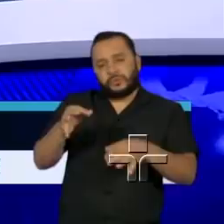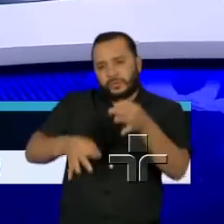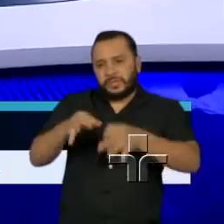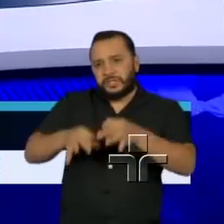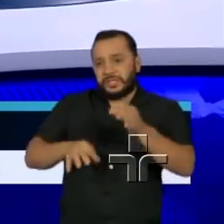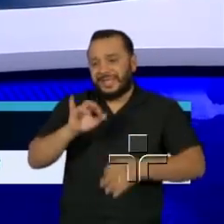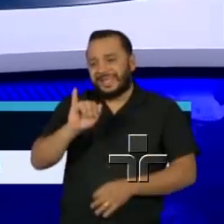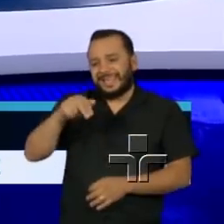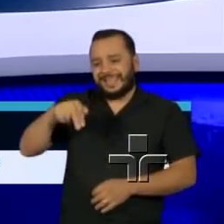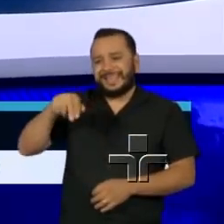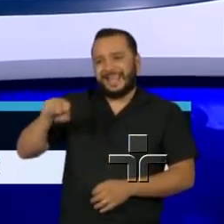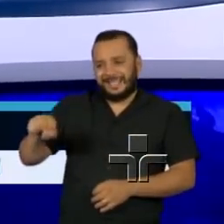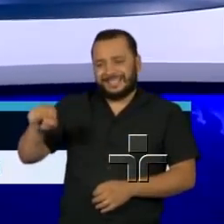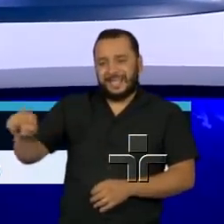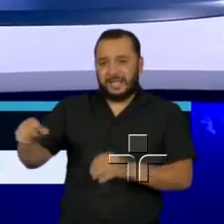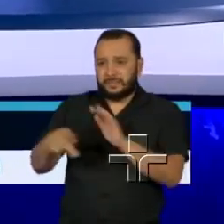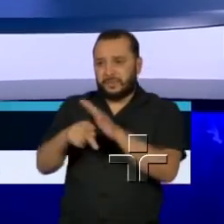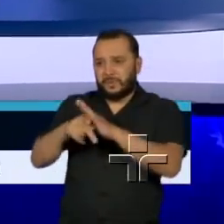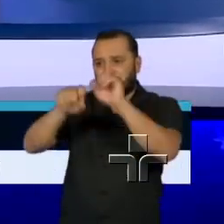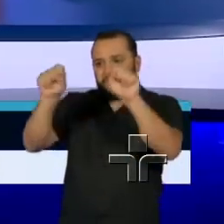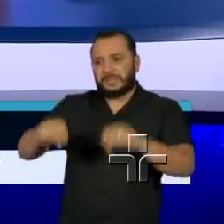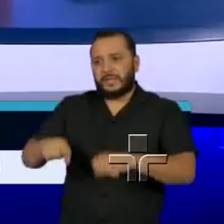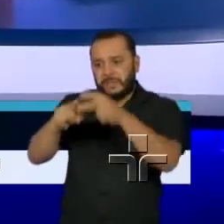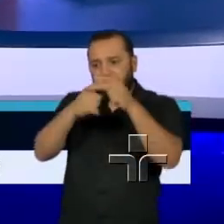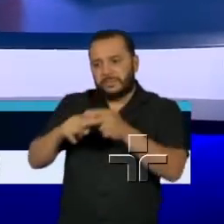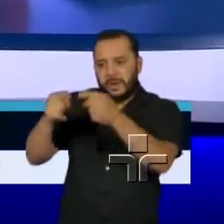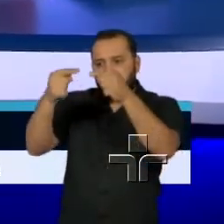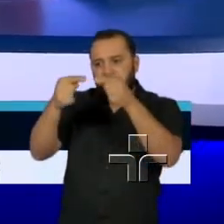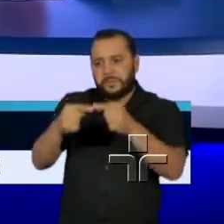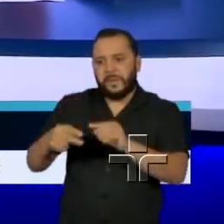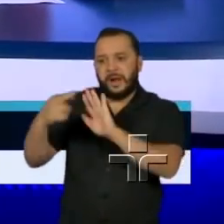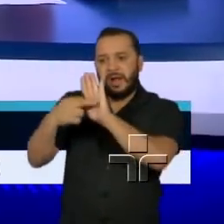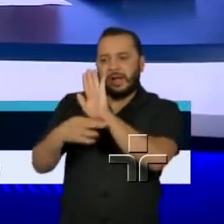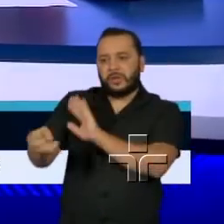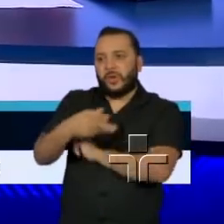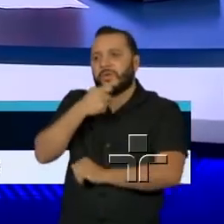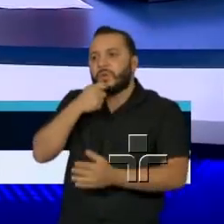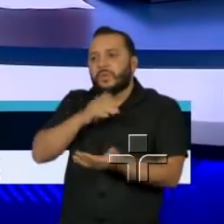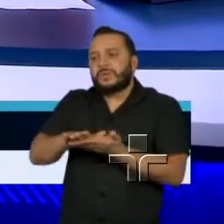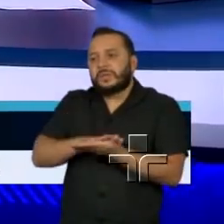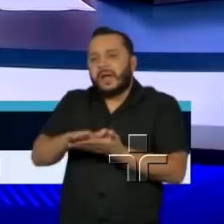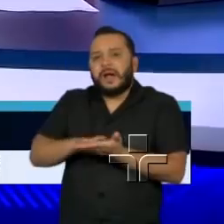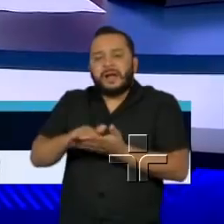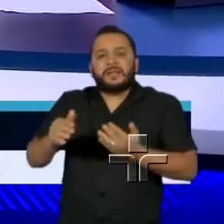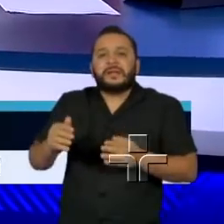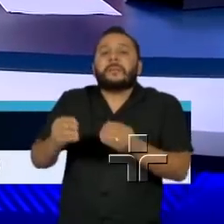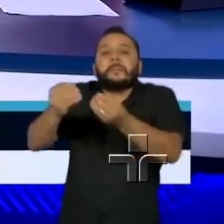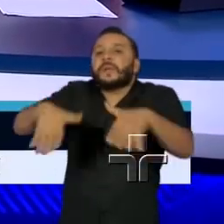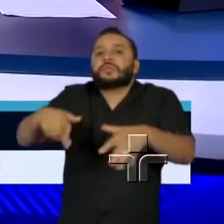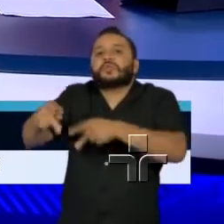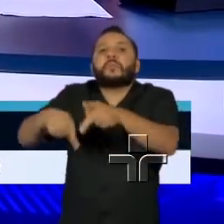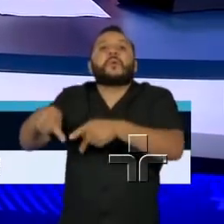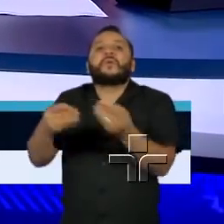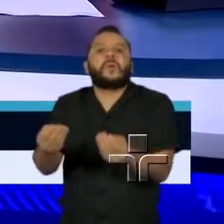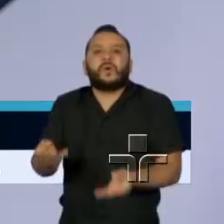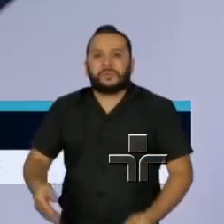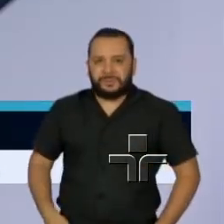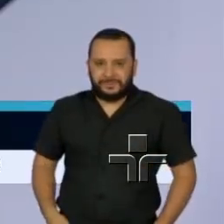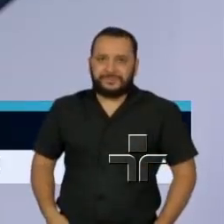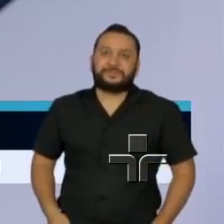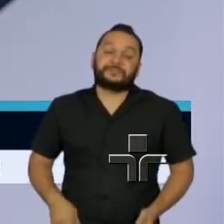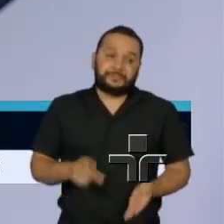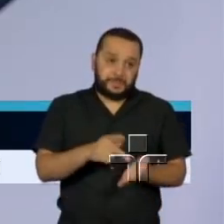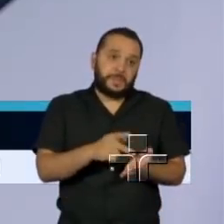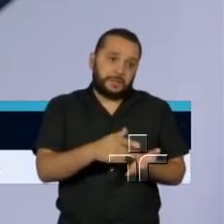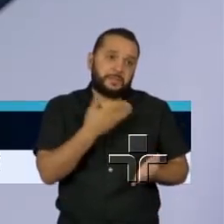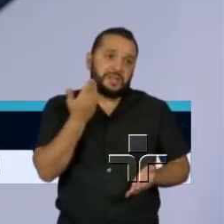sistema para as novas regras da aposentadoria, fazendo com que o ônus recaia sobre o segurado? Exatamente. É o mais fácil,